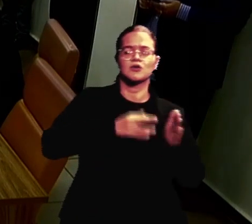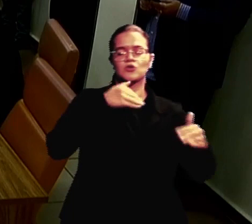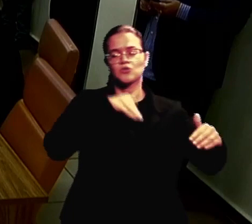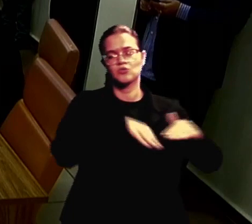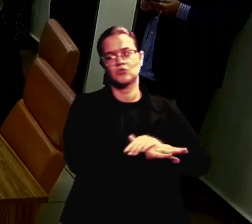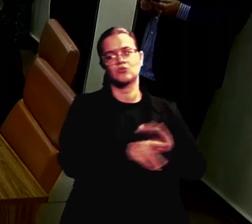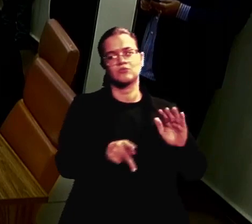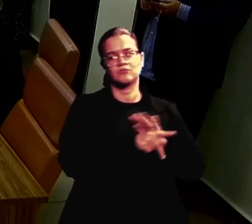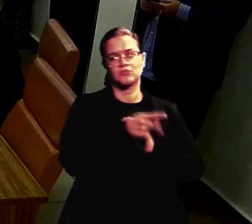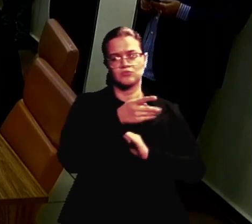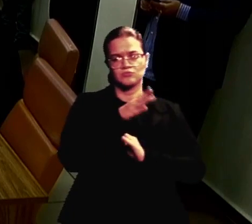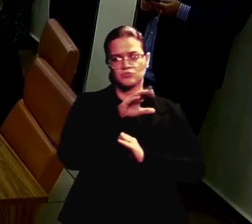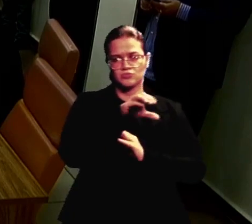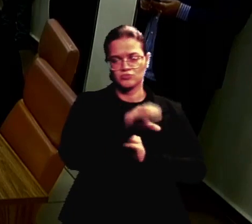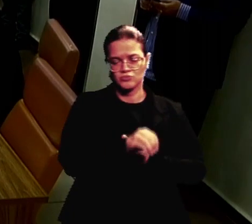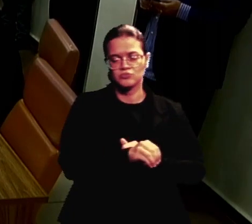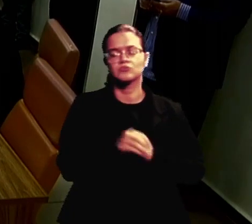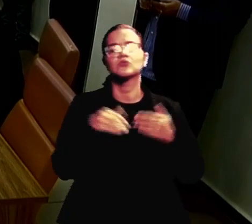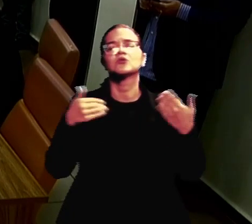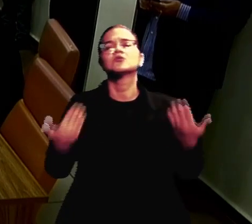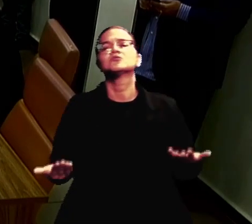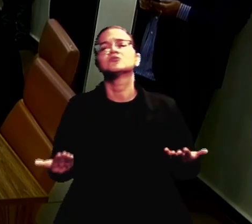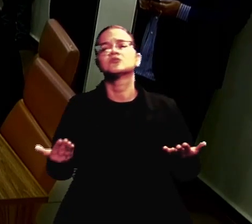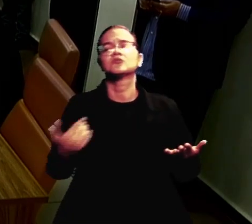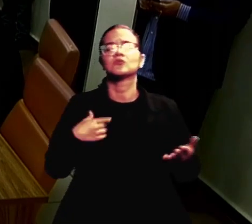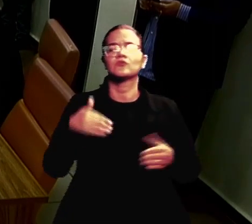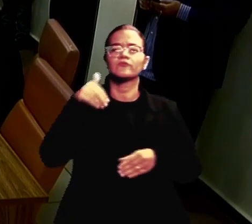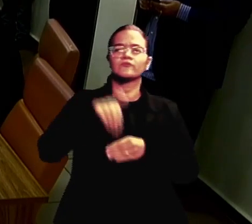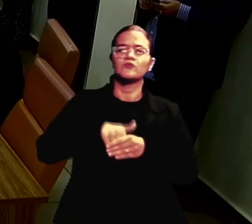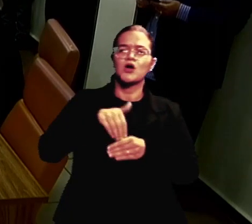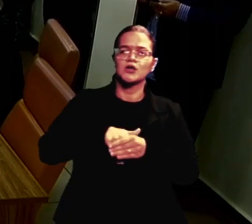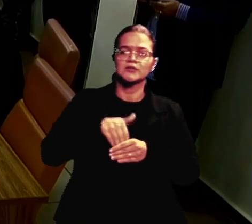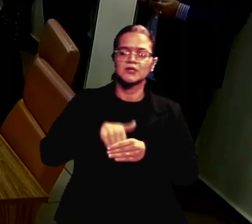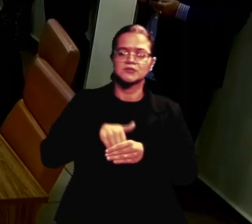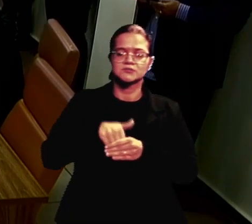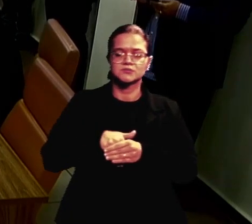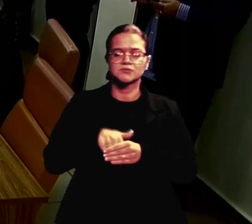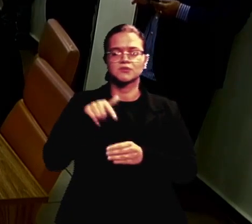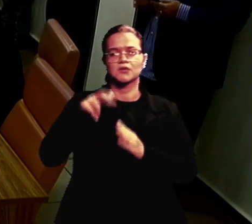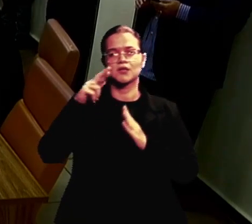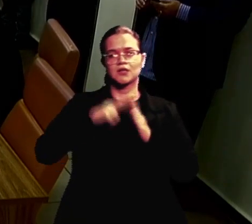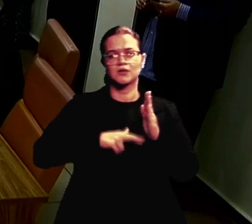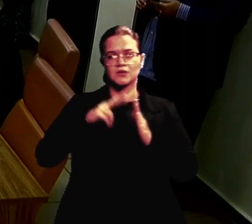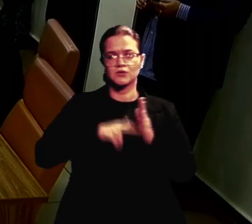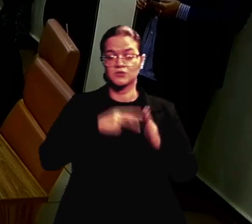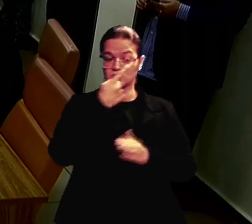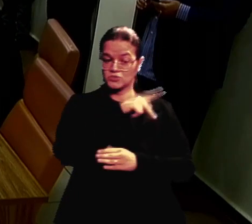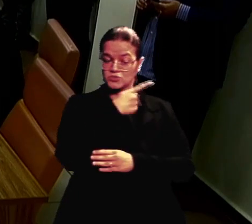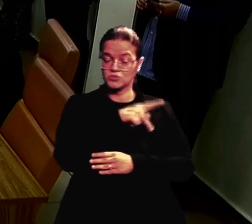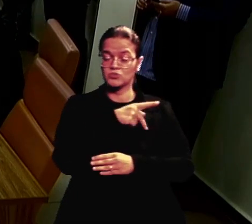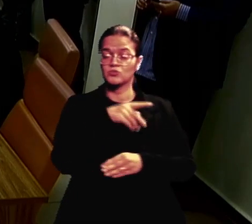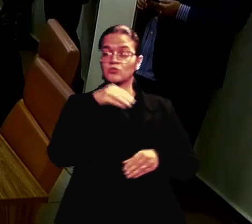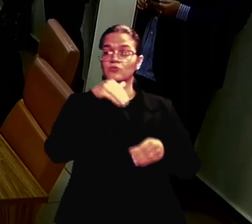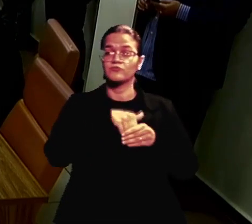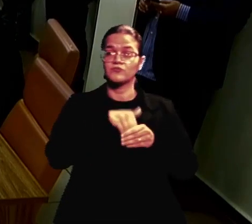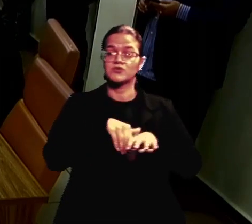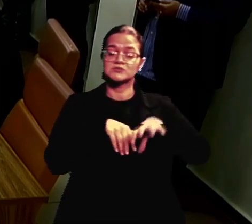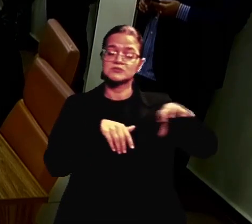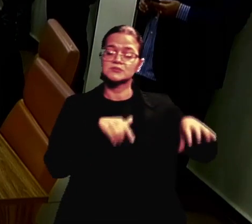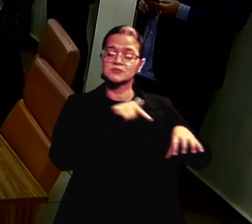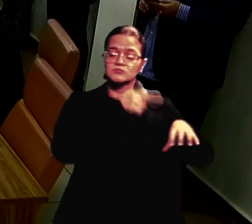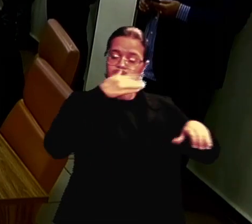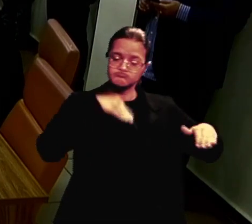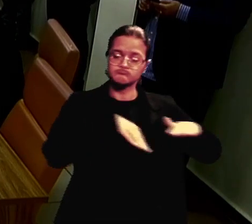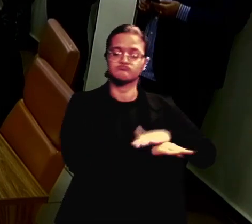pelo arquivamento do vereador Bruno Diniz. Portanto, coloco em votação o relatório do vereador Bruno, voto em separado, desculpa,